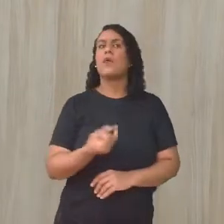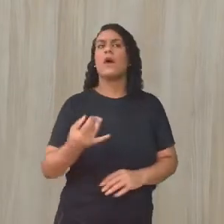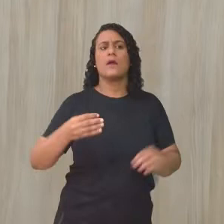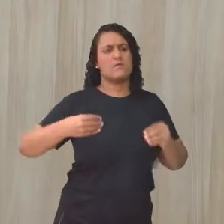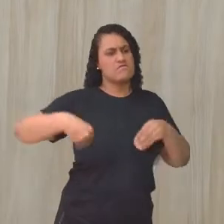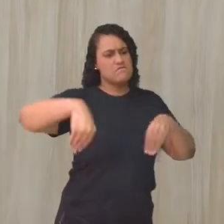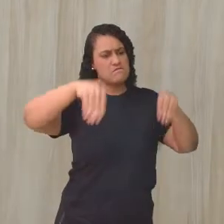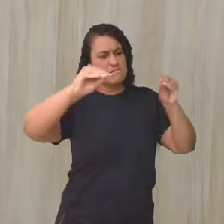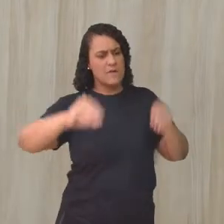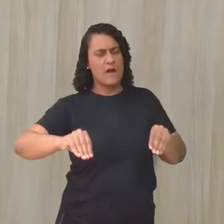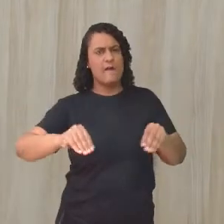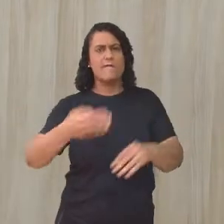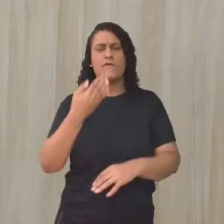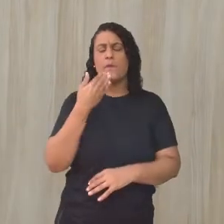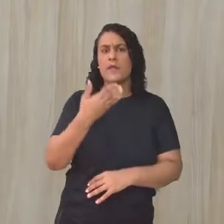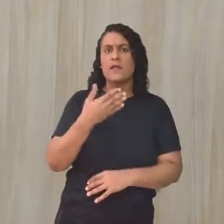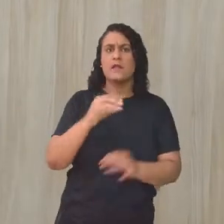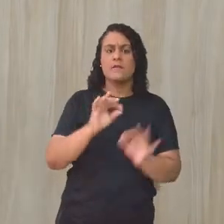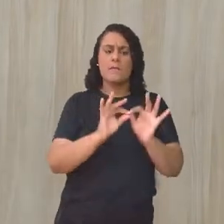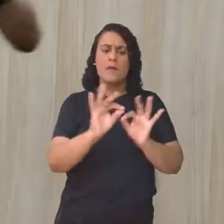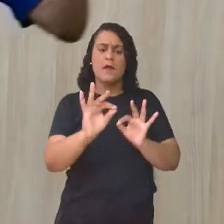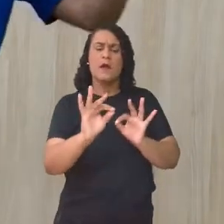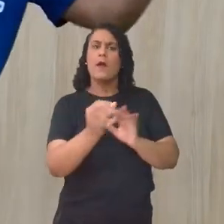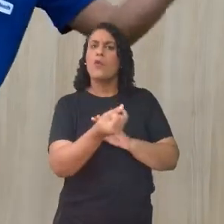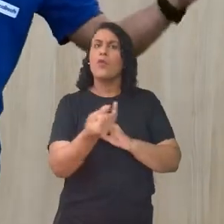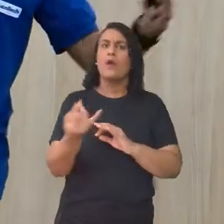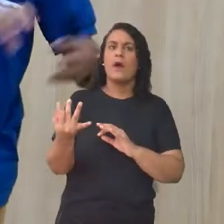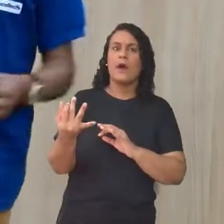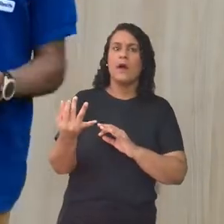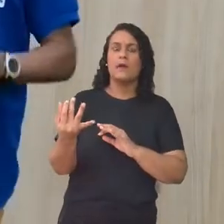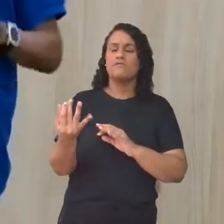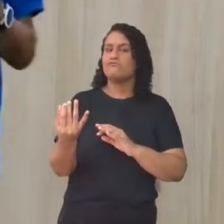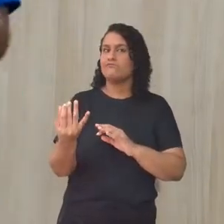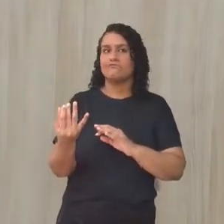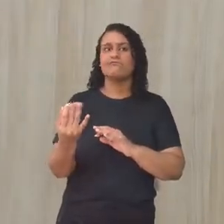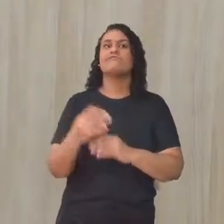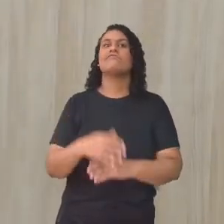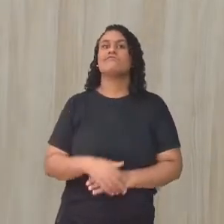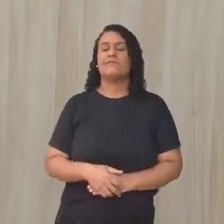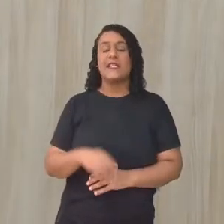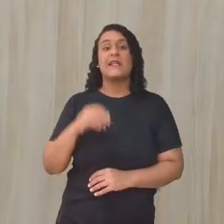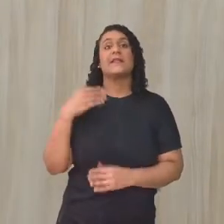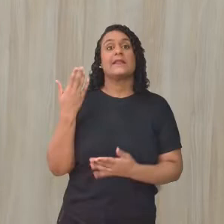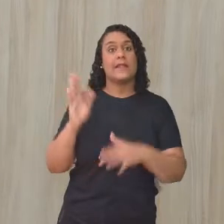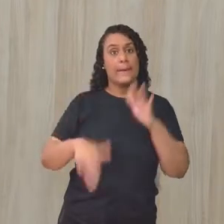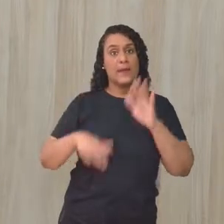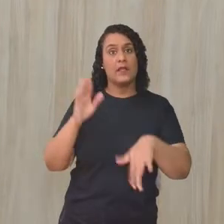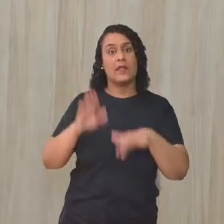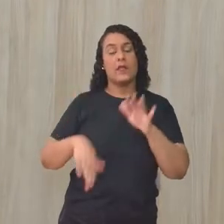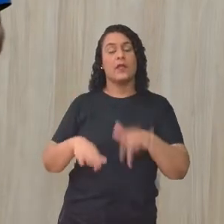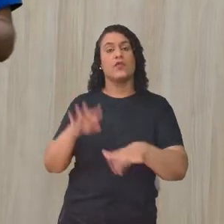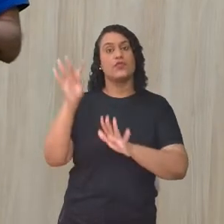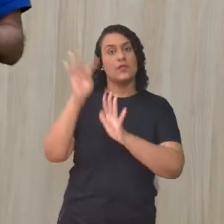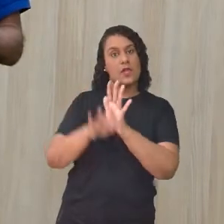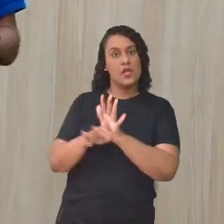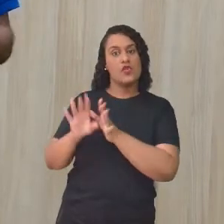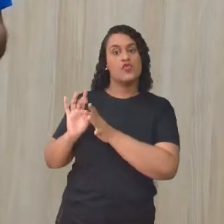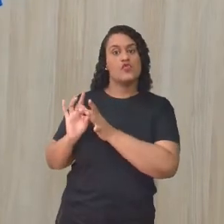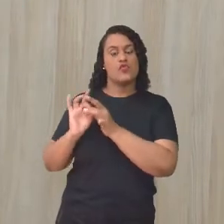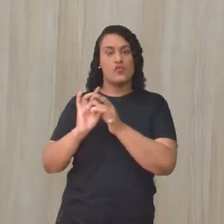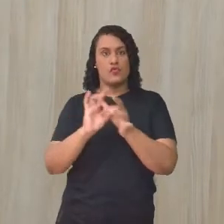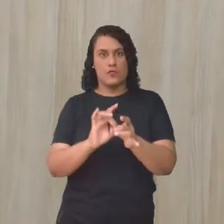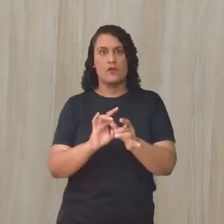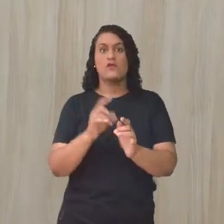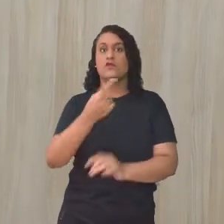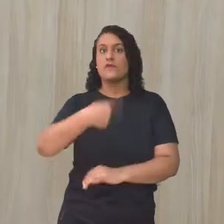barreira? Quanto que eu vou pedir para medir lá? Qual é a barreira do rio? Quanto vai entrar de água ali? O que for o texto, você vai descobrir através do